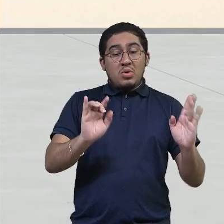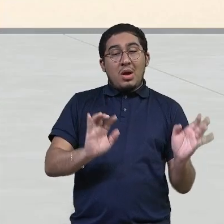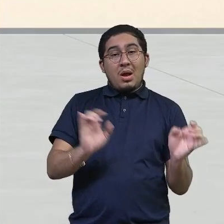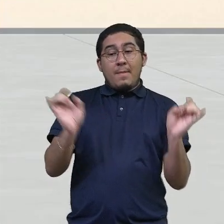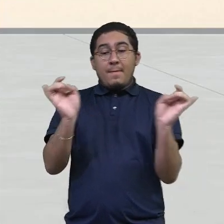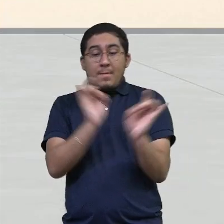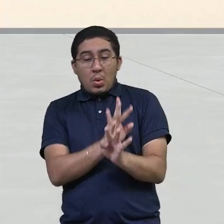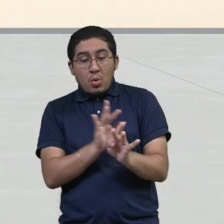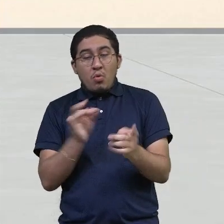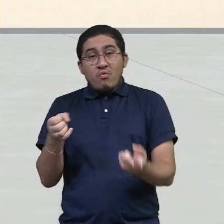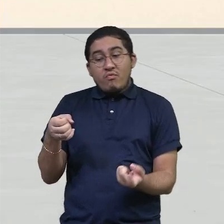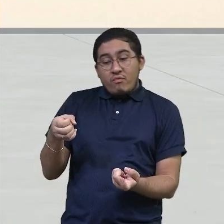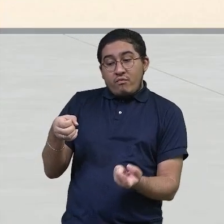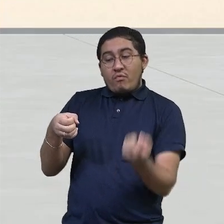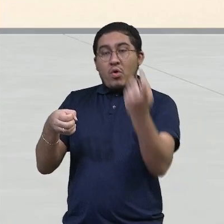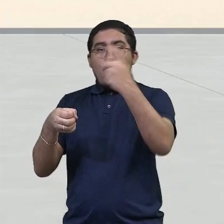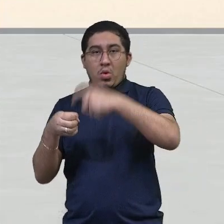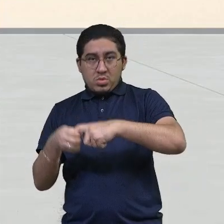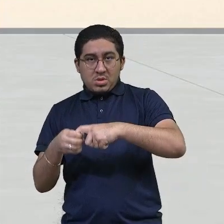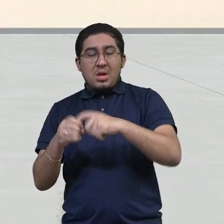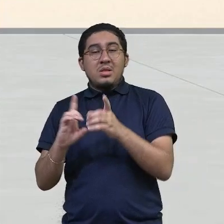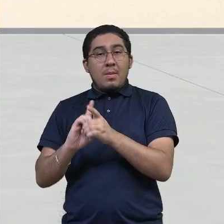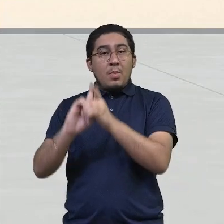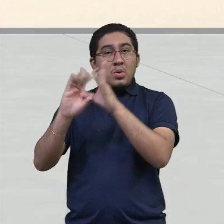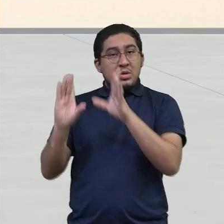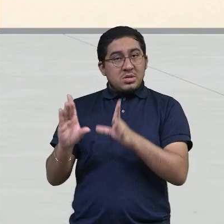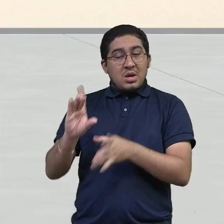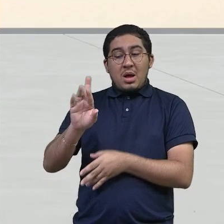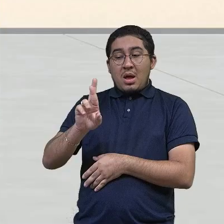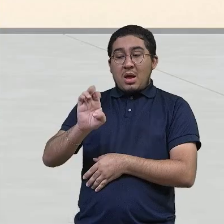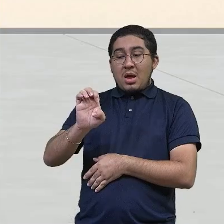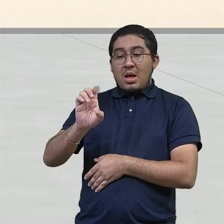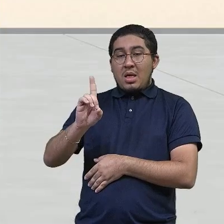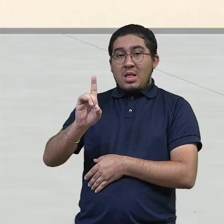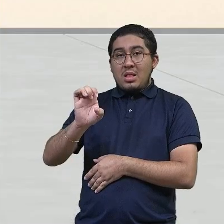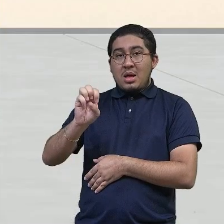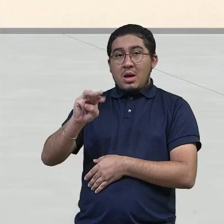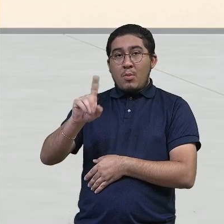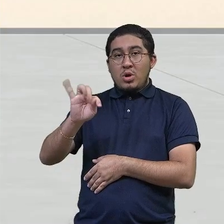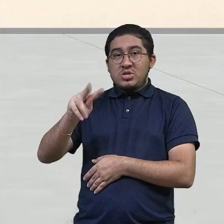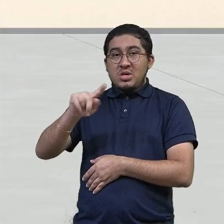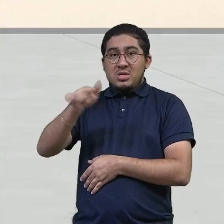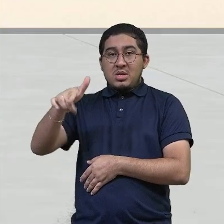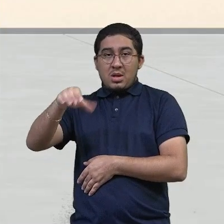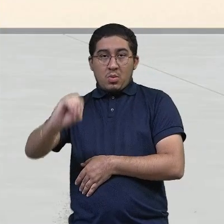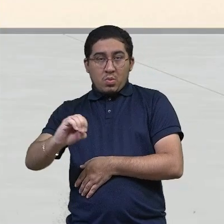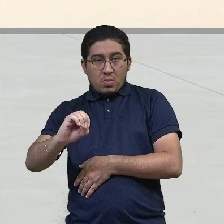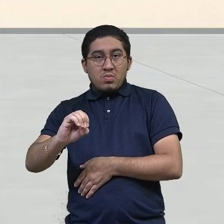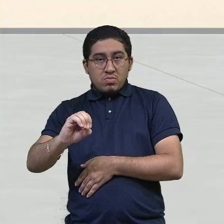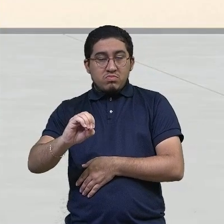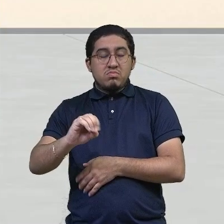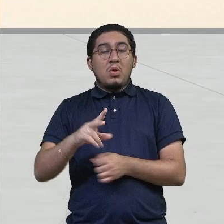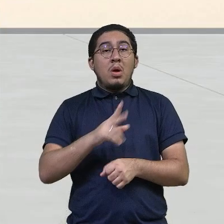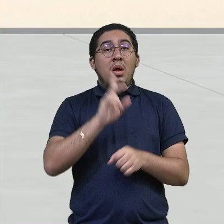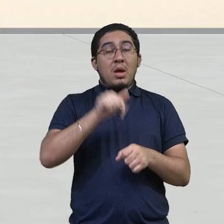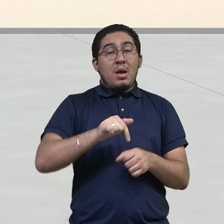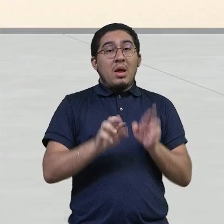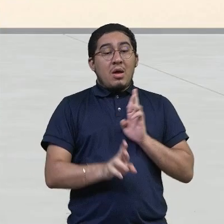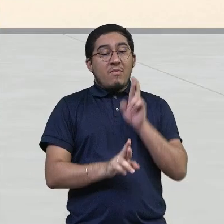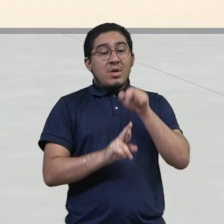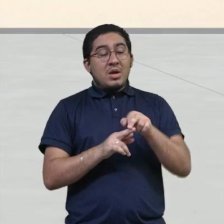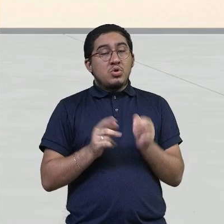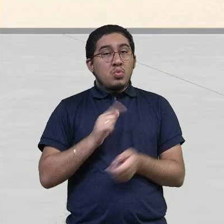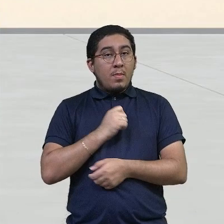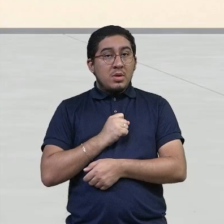de redemocratização, que no Brasil, segundo os militares, seria lenta, gradual e